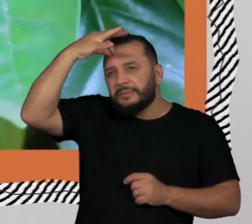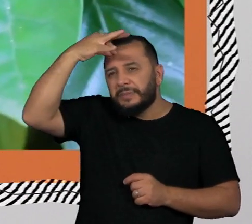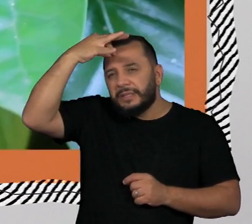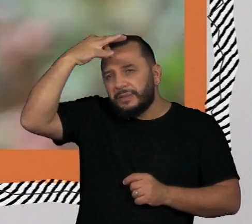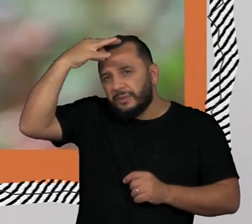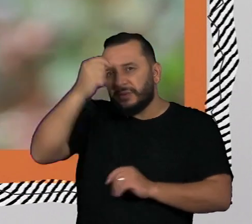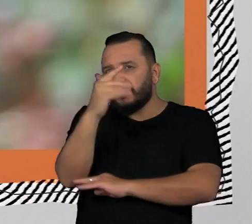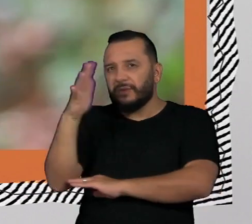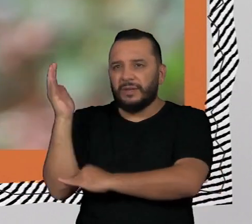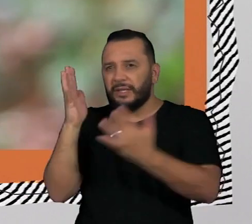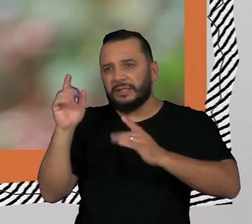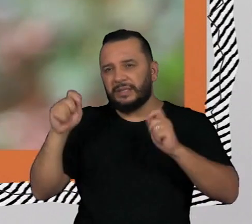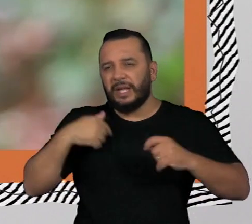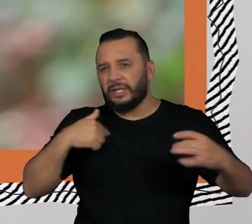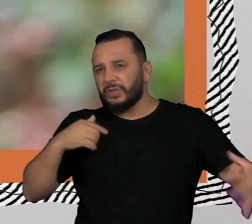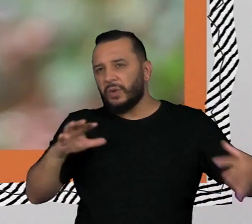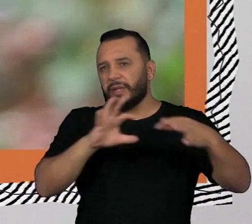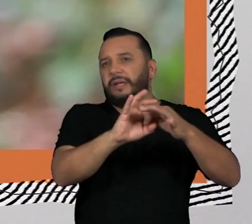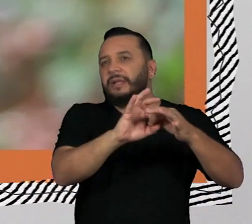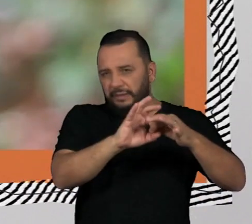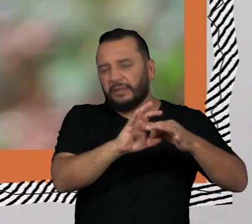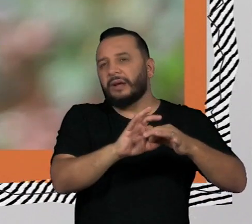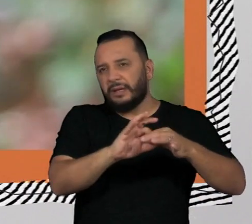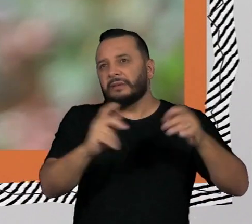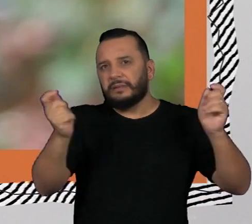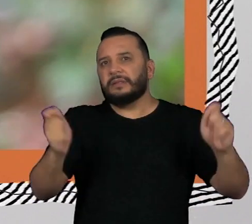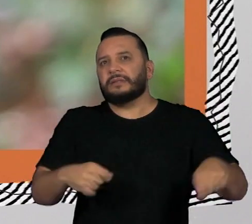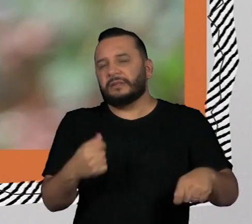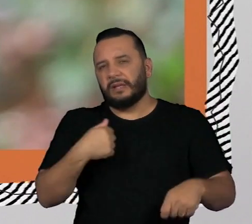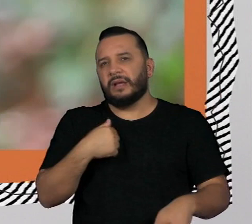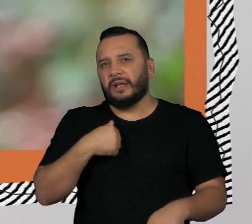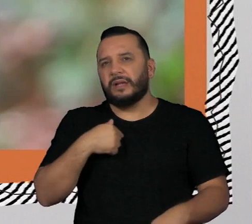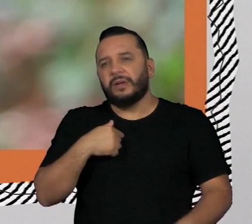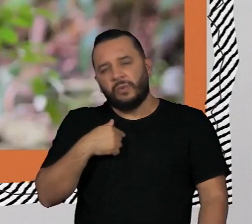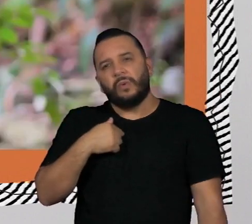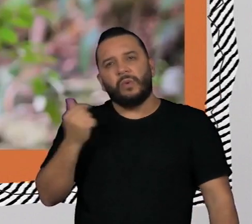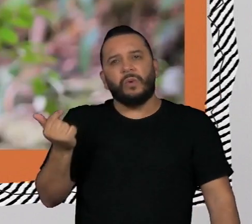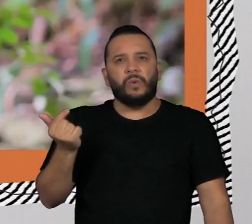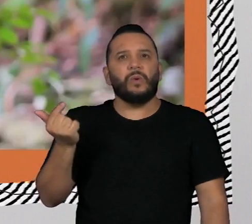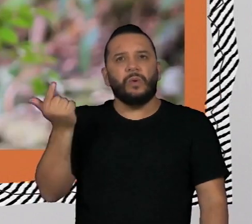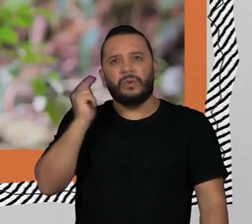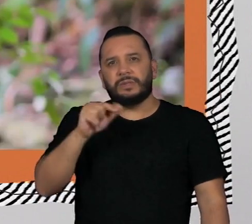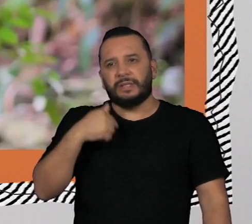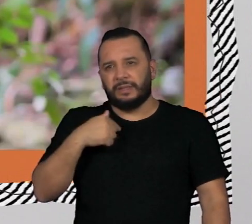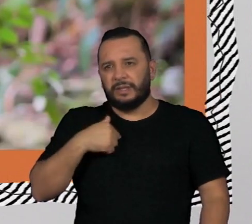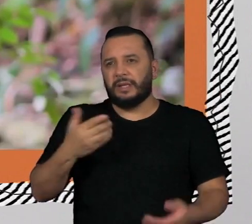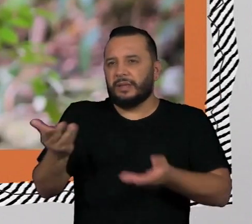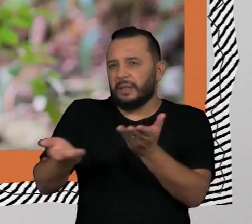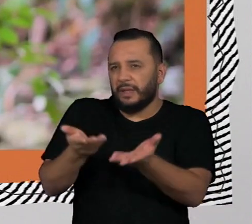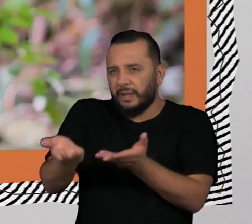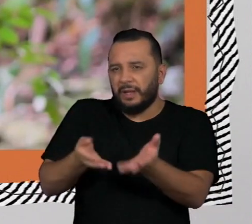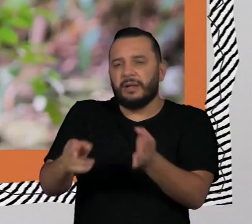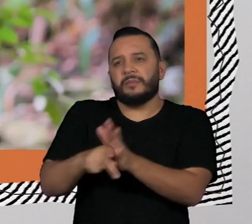encantados que existem. Através dele que nós podemos consultar alguns tipos de doença, né?